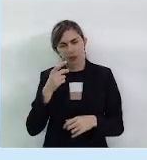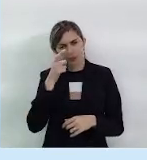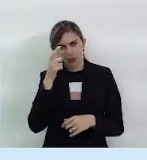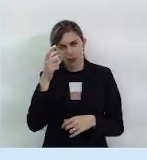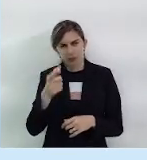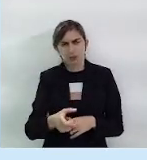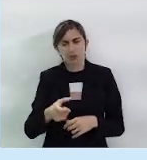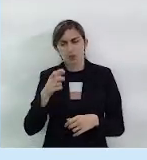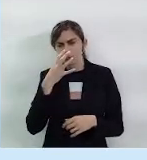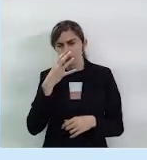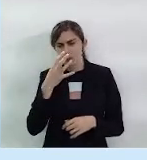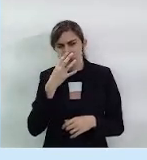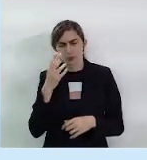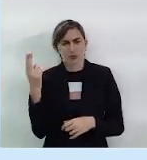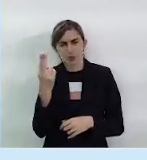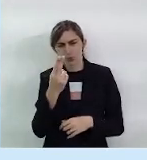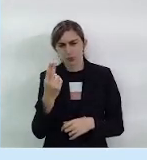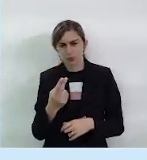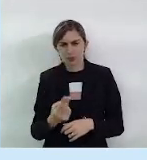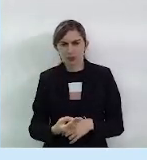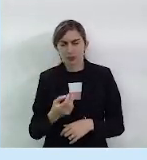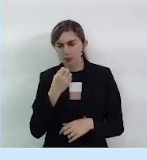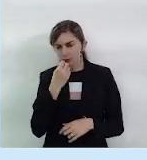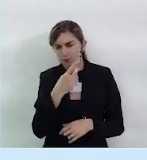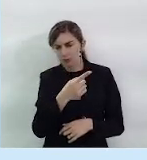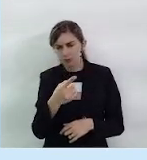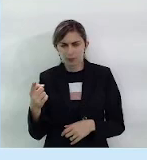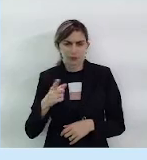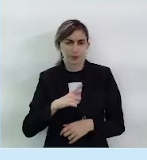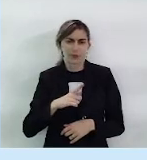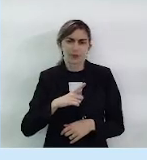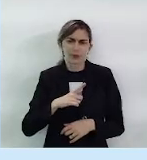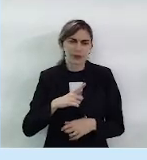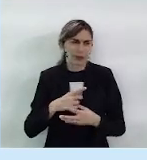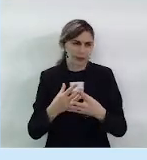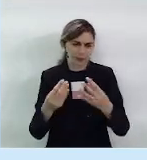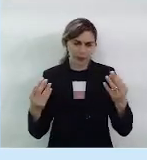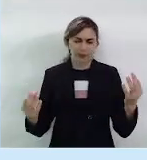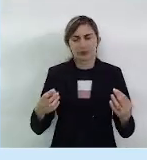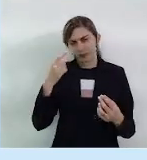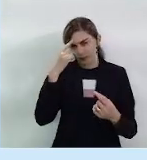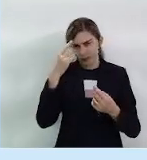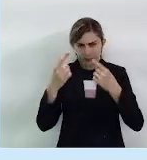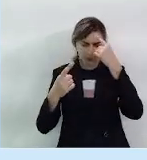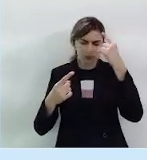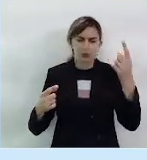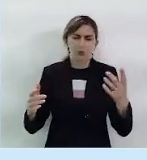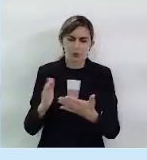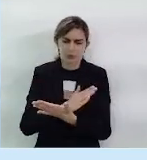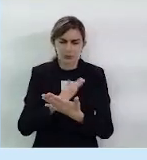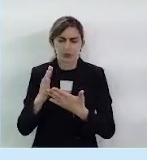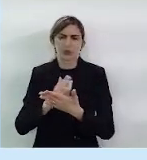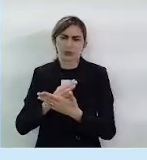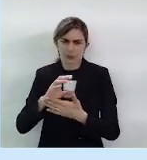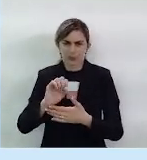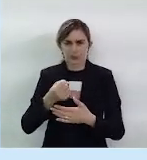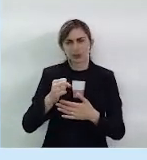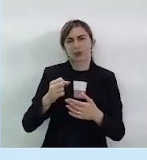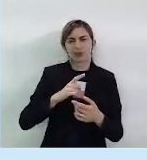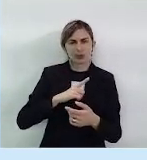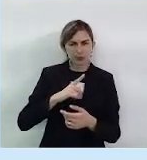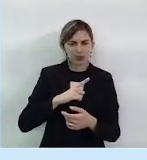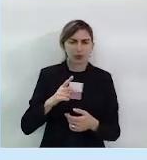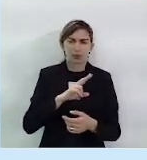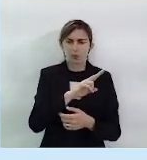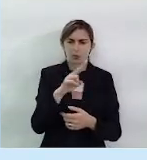observar esses nomezinhos, tá? É bom que vocês tenham bastante essa ideia de que em alguns casos a gente tem